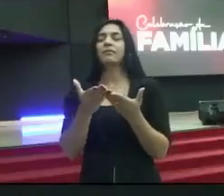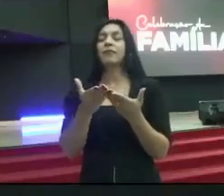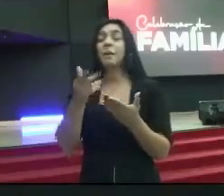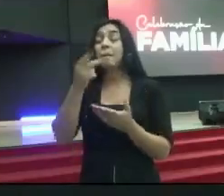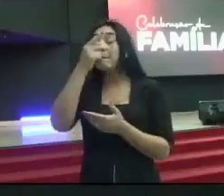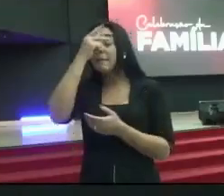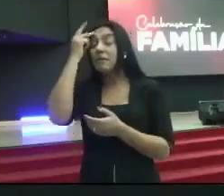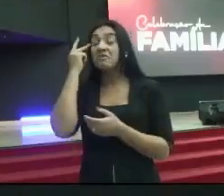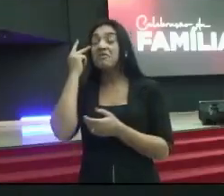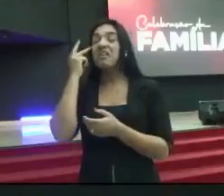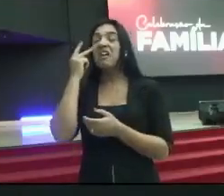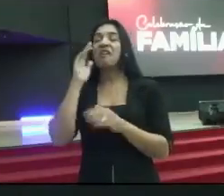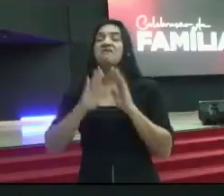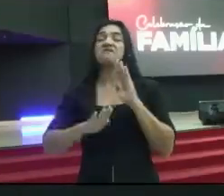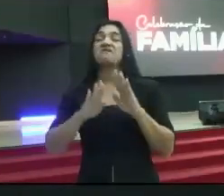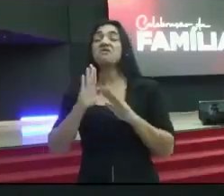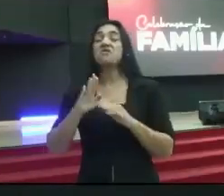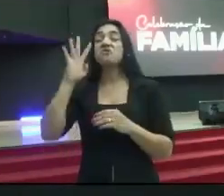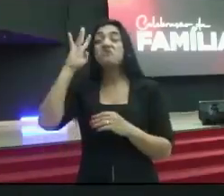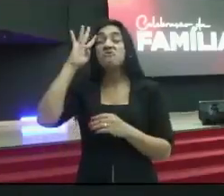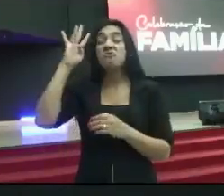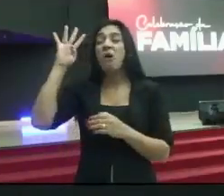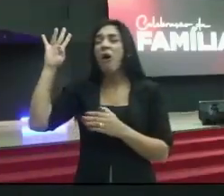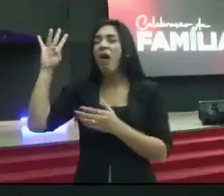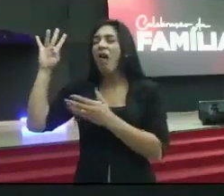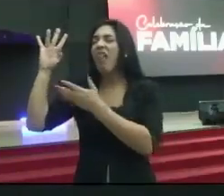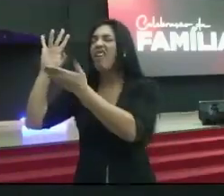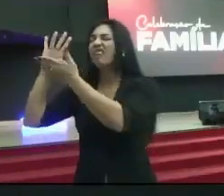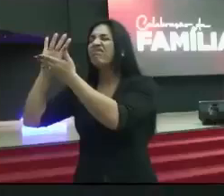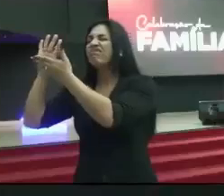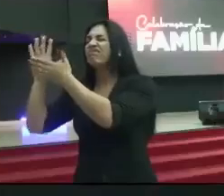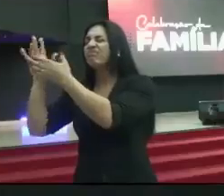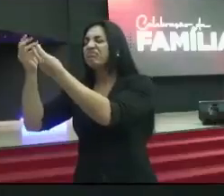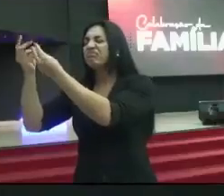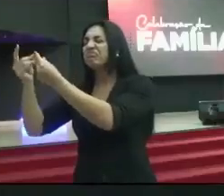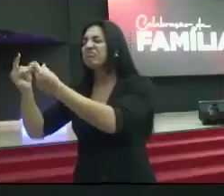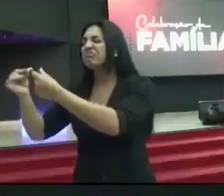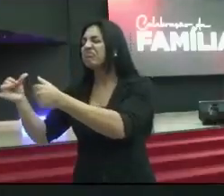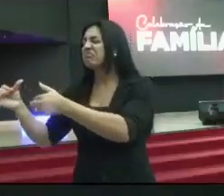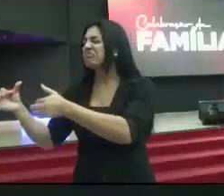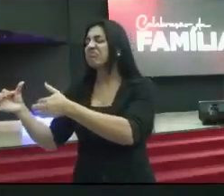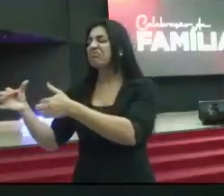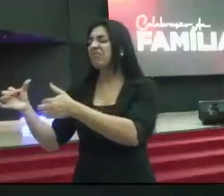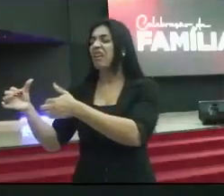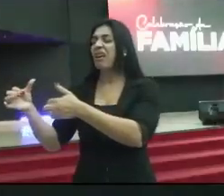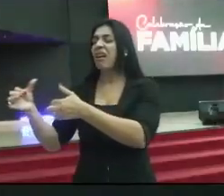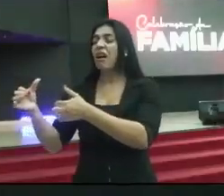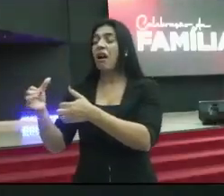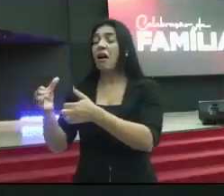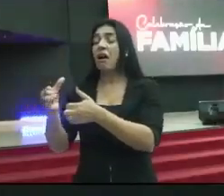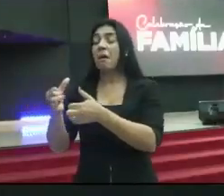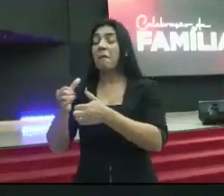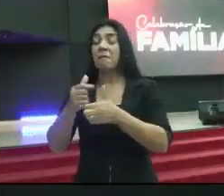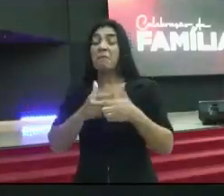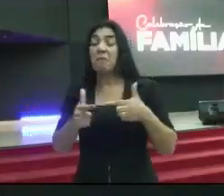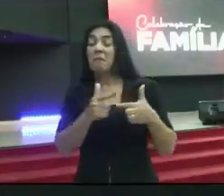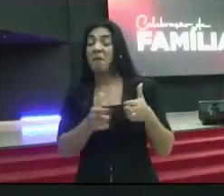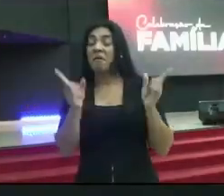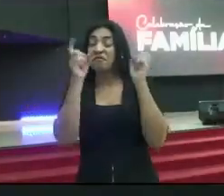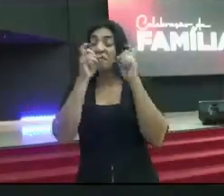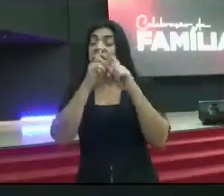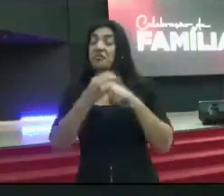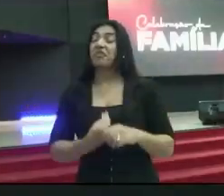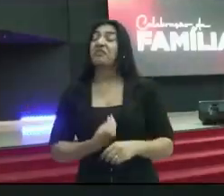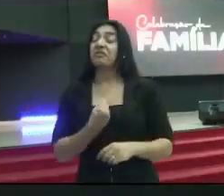Pessoas que talvez tiveram sonhos despedaçados pelas circunstâncias da vida. Fale com